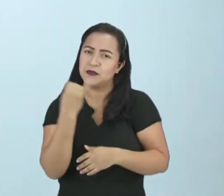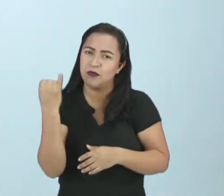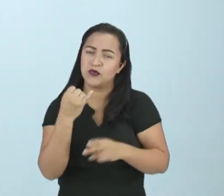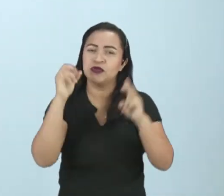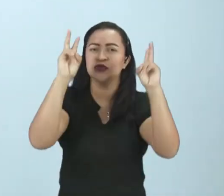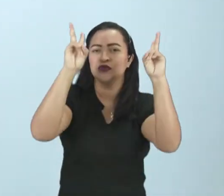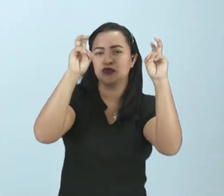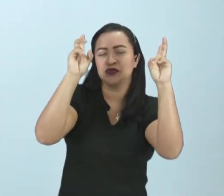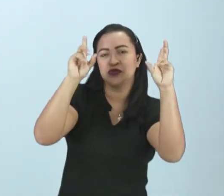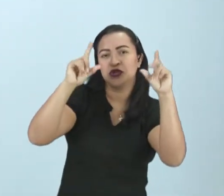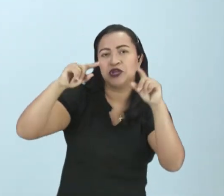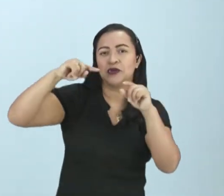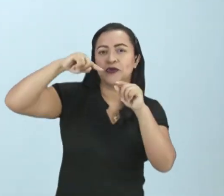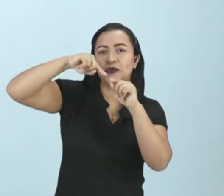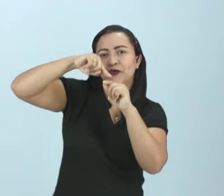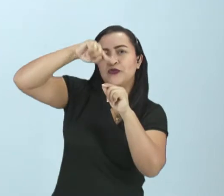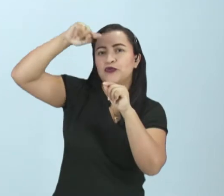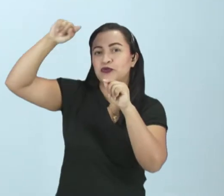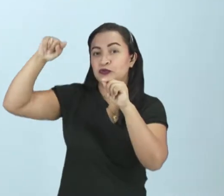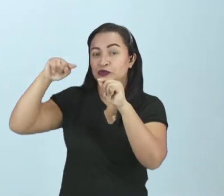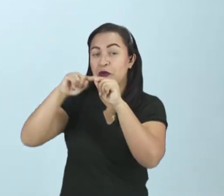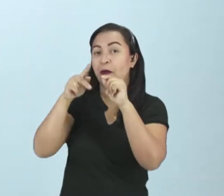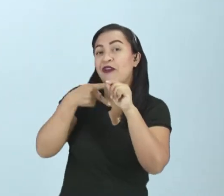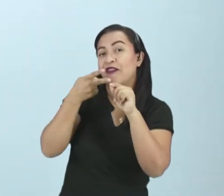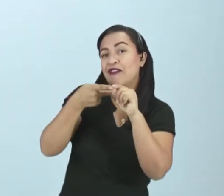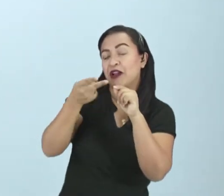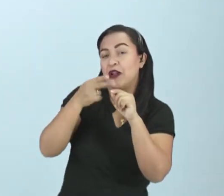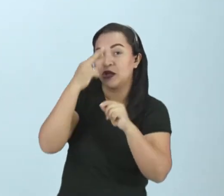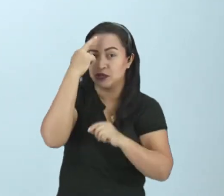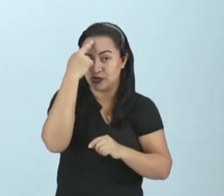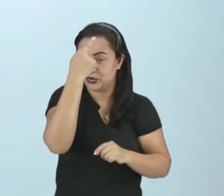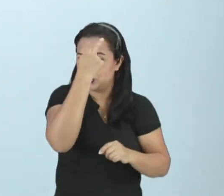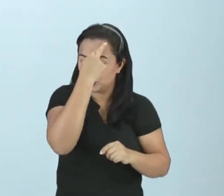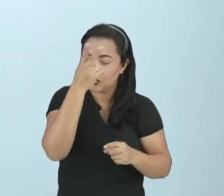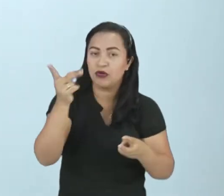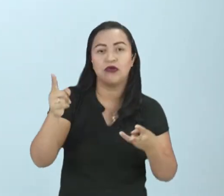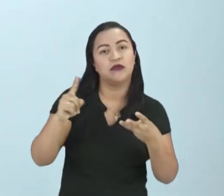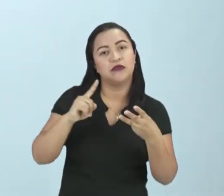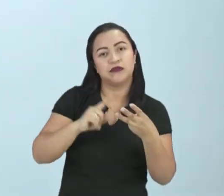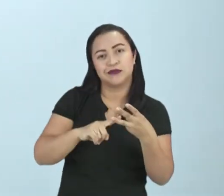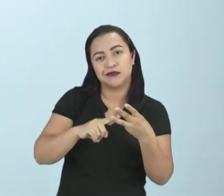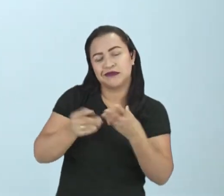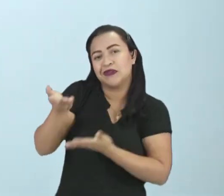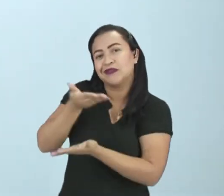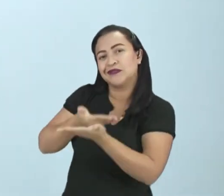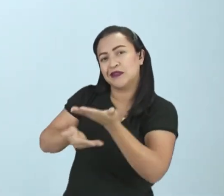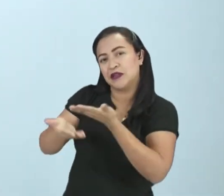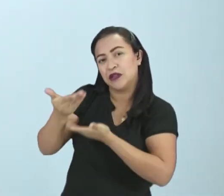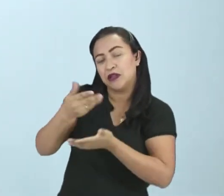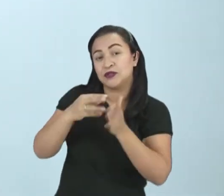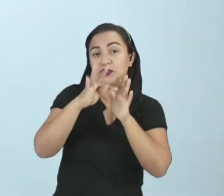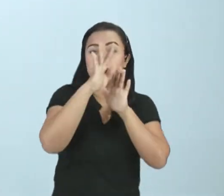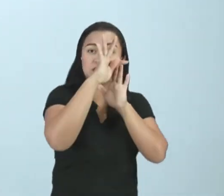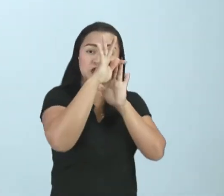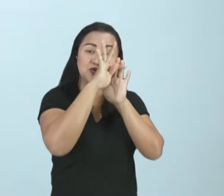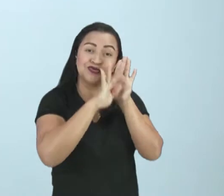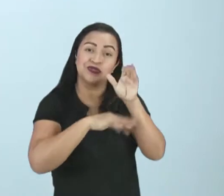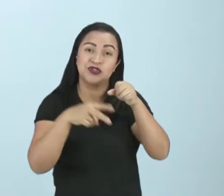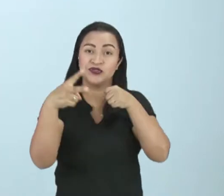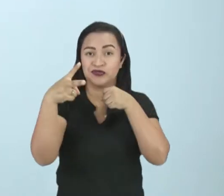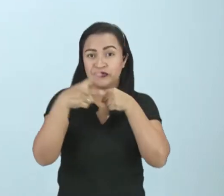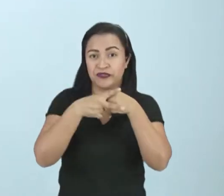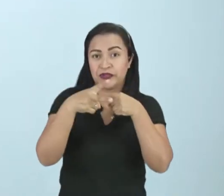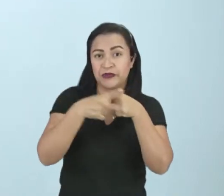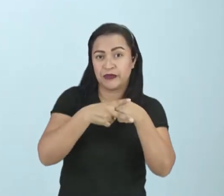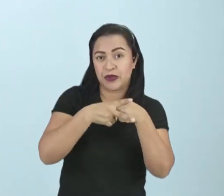dos balões, tá, e das histórias, as relações entre o texto verbal e o não